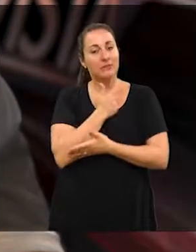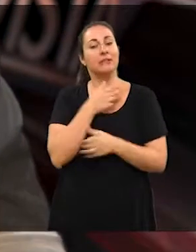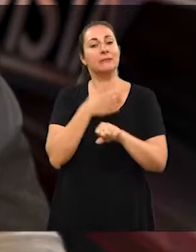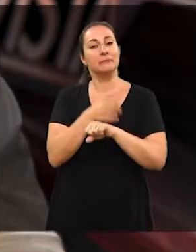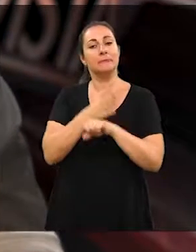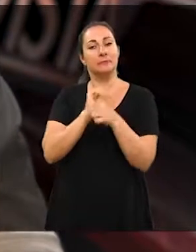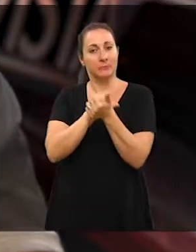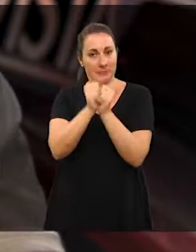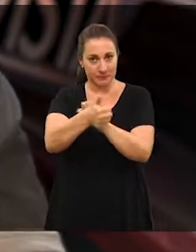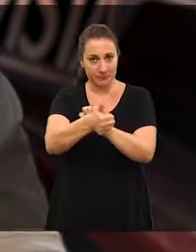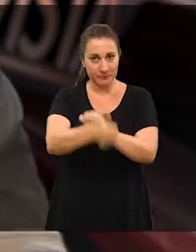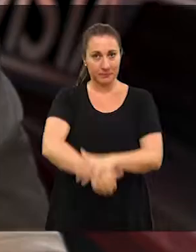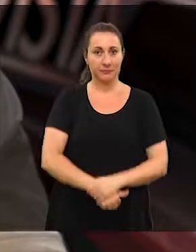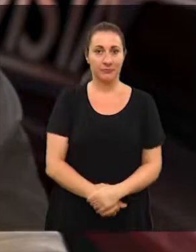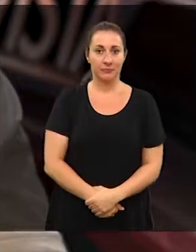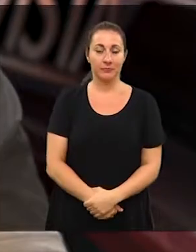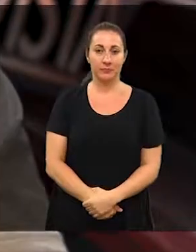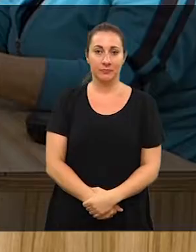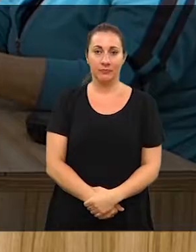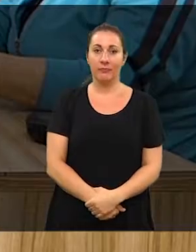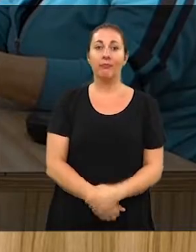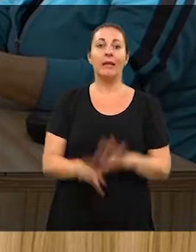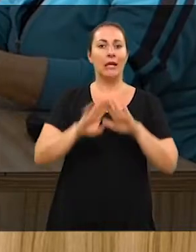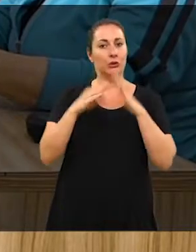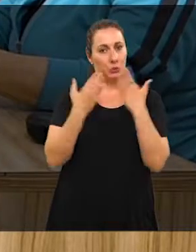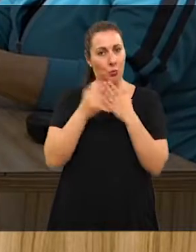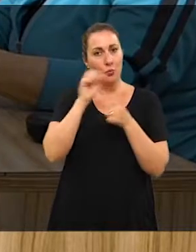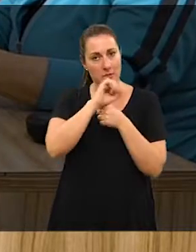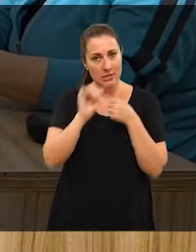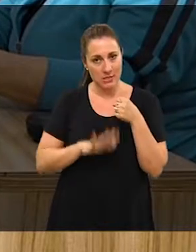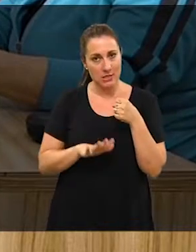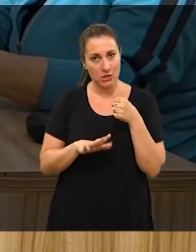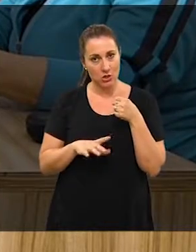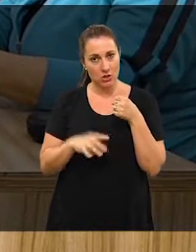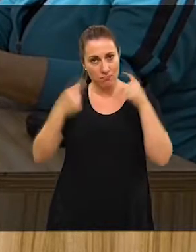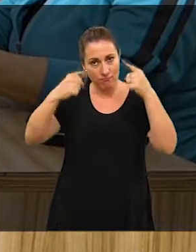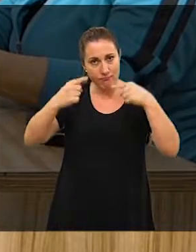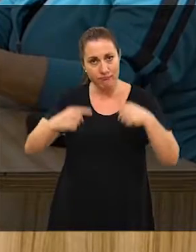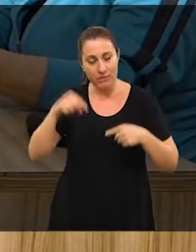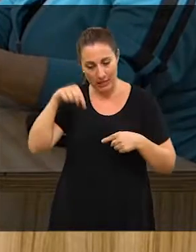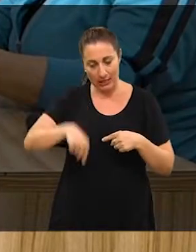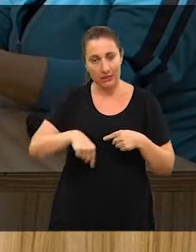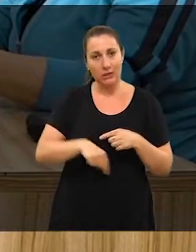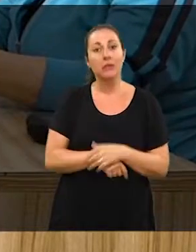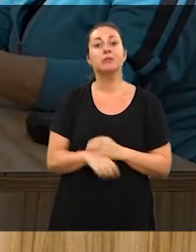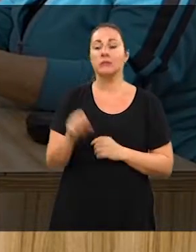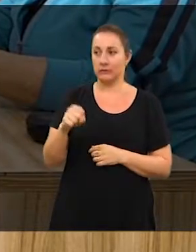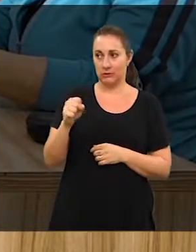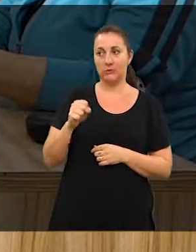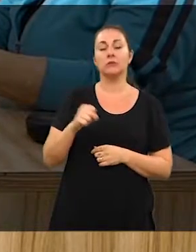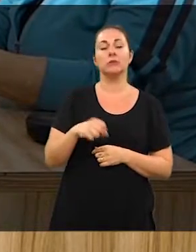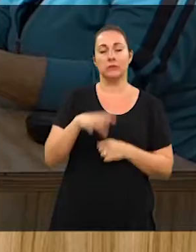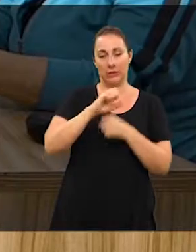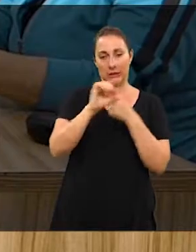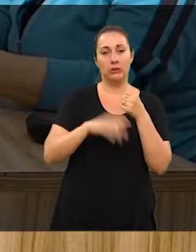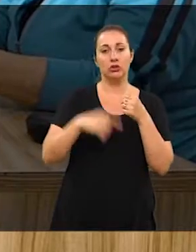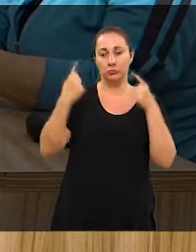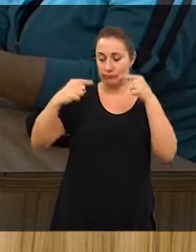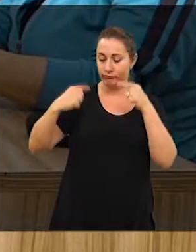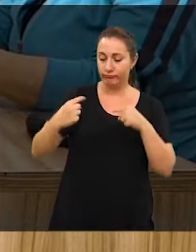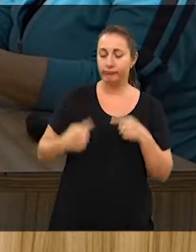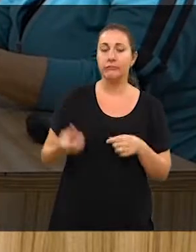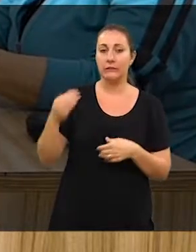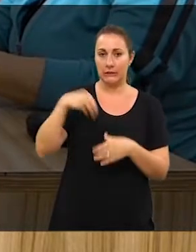as crianças a praticar o esporte. E as escolas de Erechim, então, vão jogar entre elas aqui? Também. Erechim será uma micro-região. É